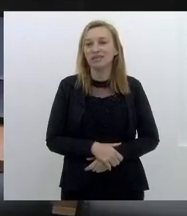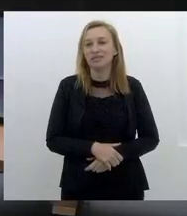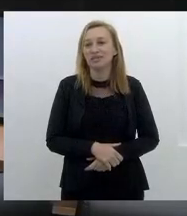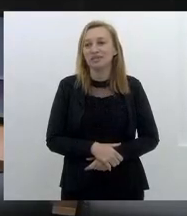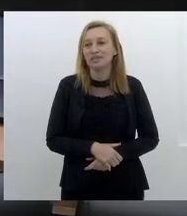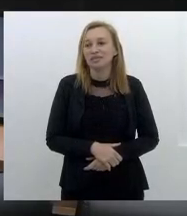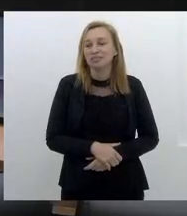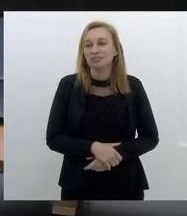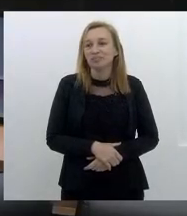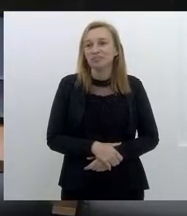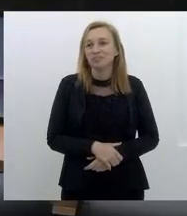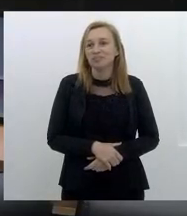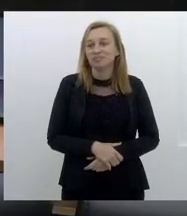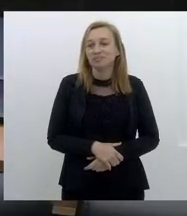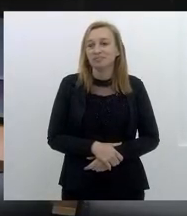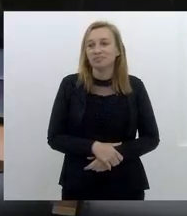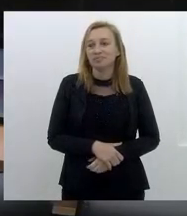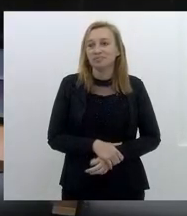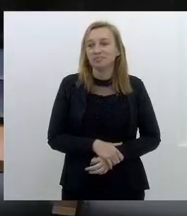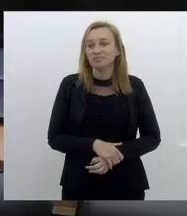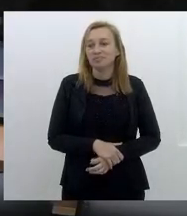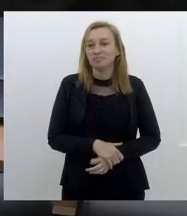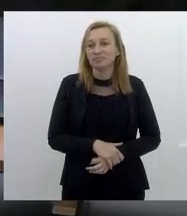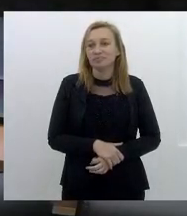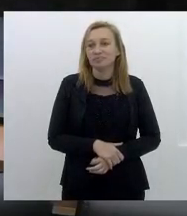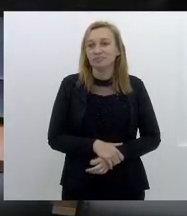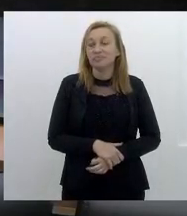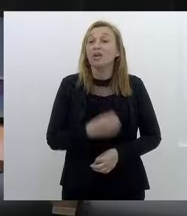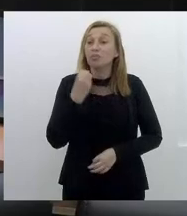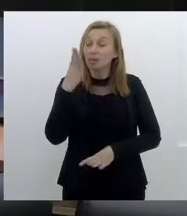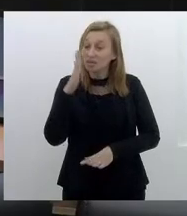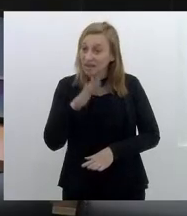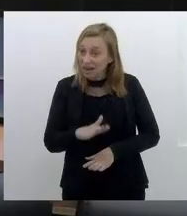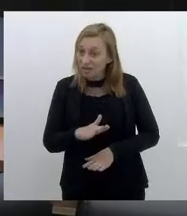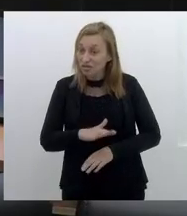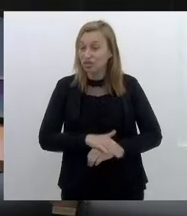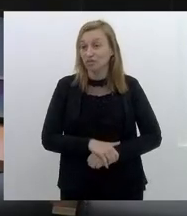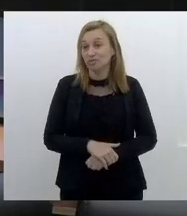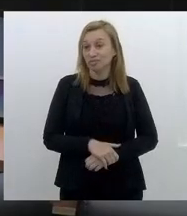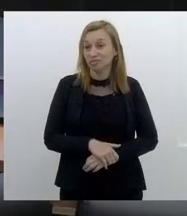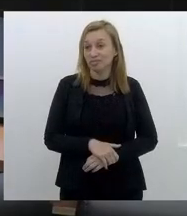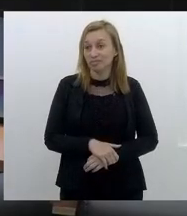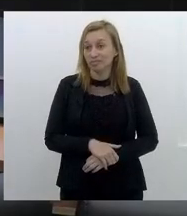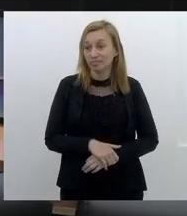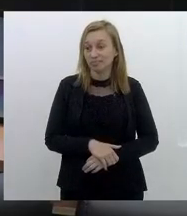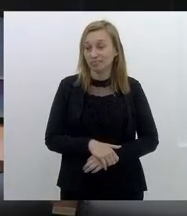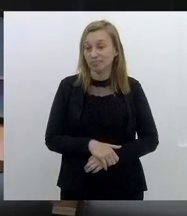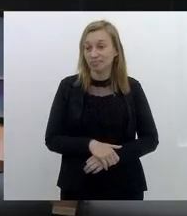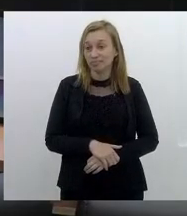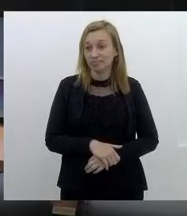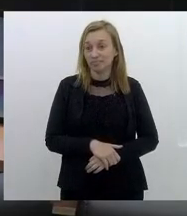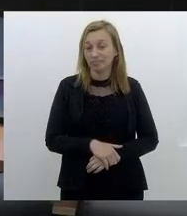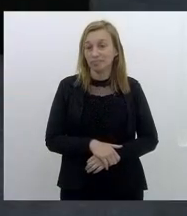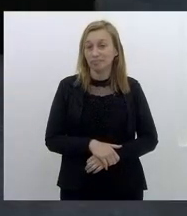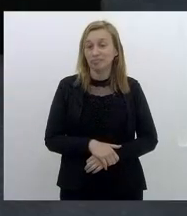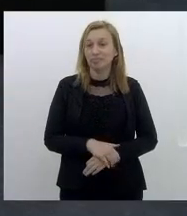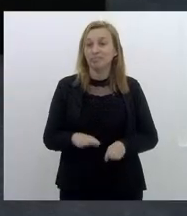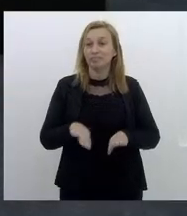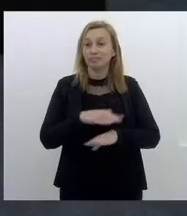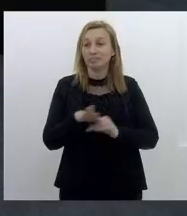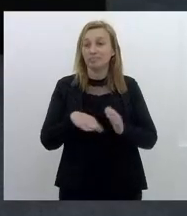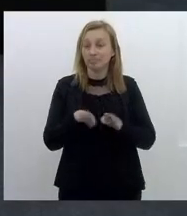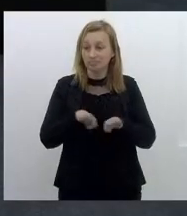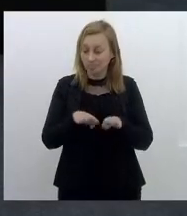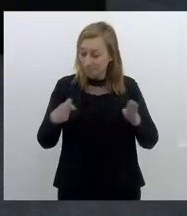E aí Oi boa tarde oi boa tarde é o preço dele na mesa